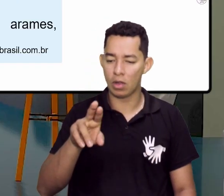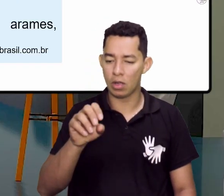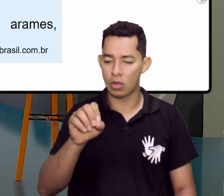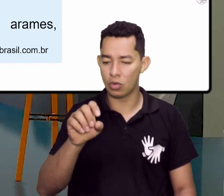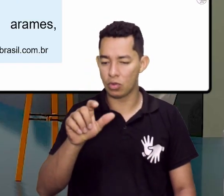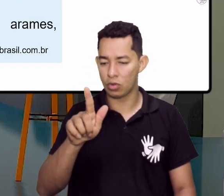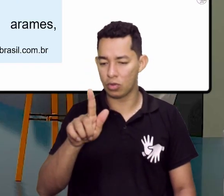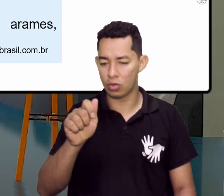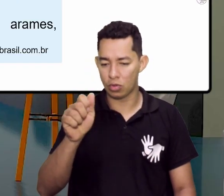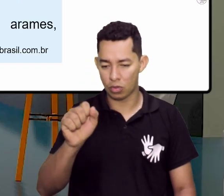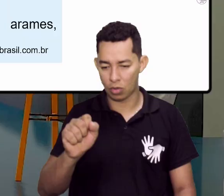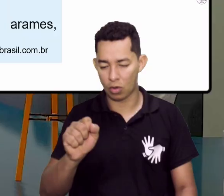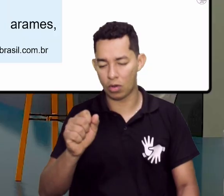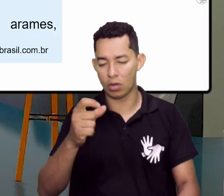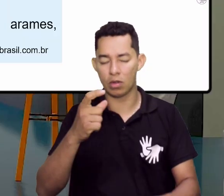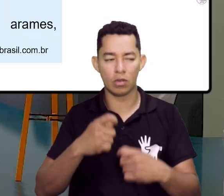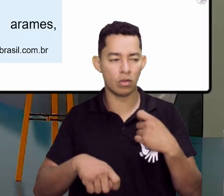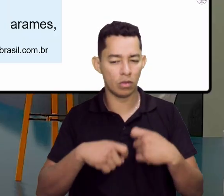ao sexo